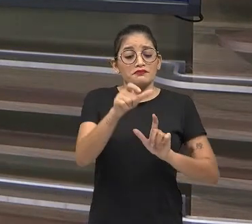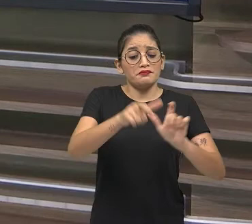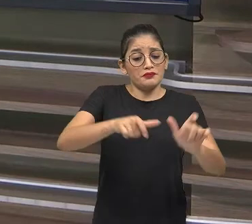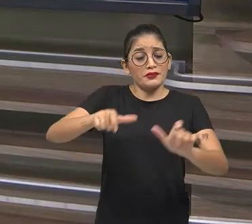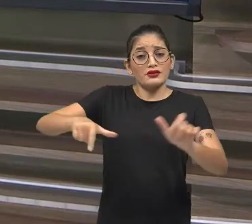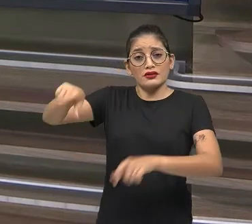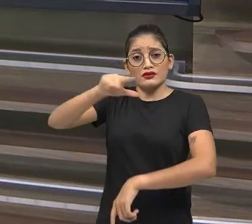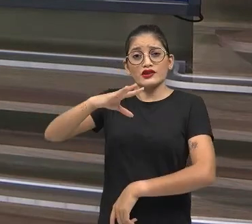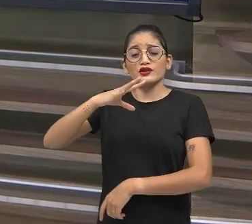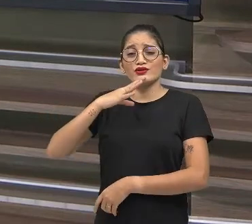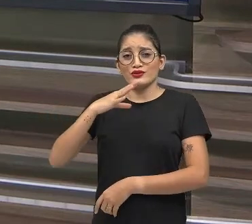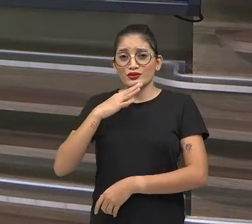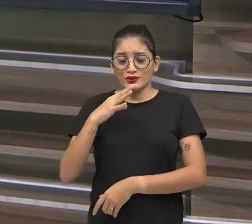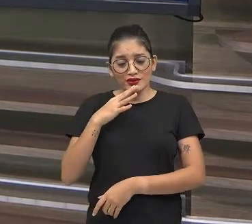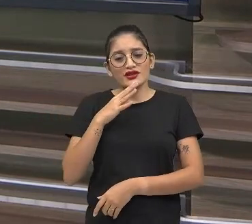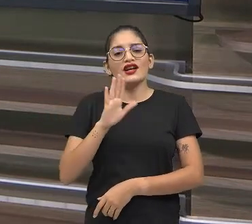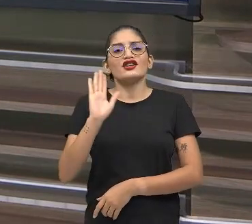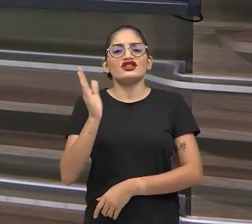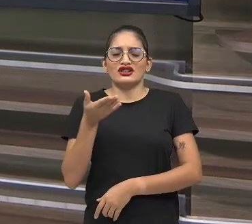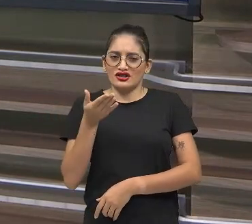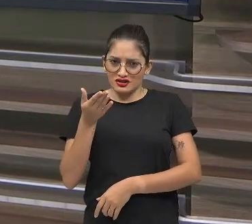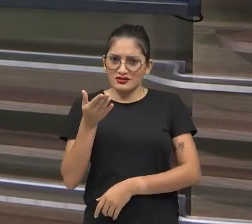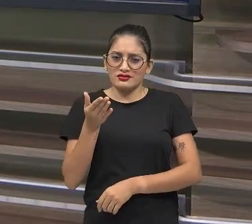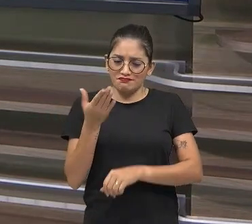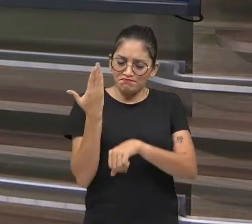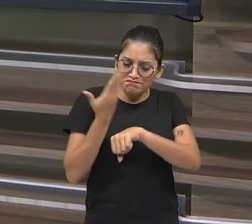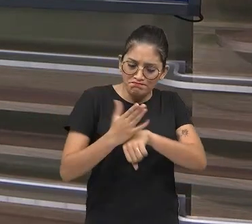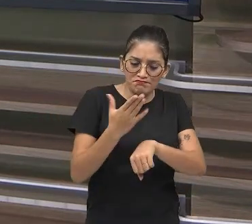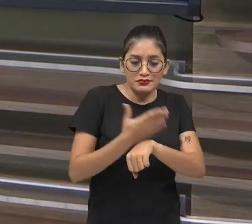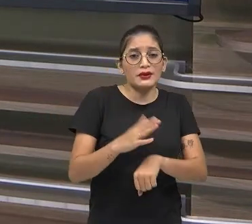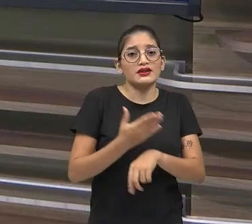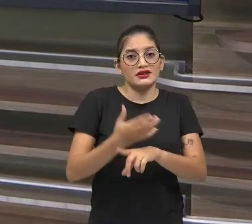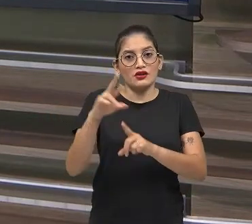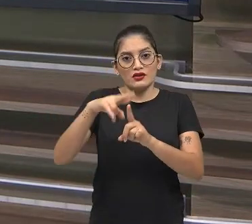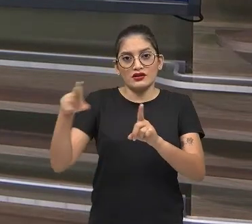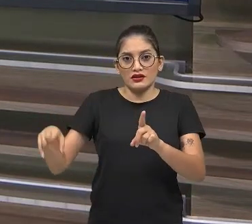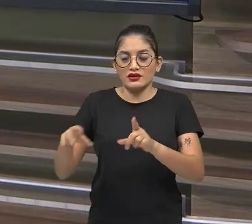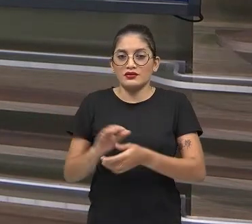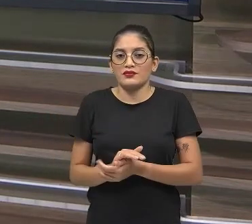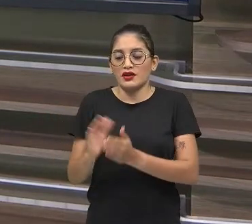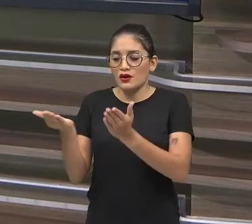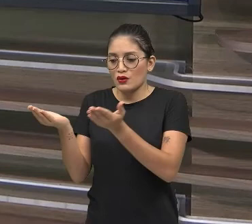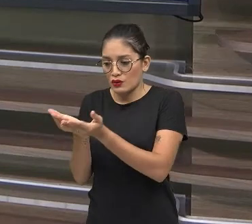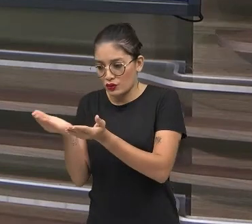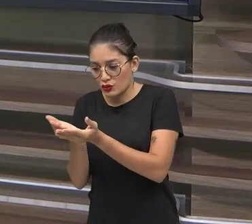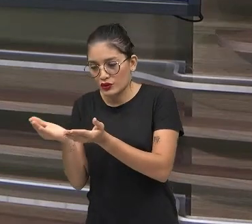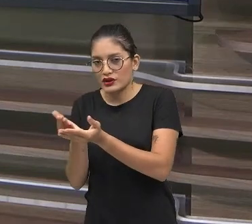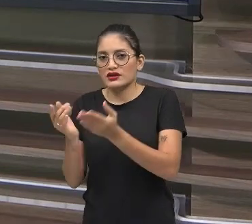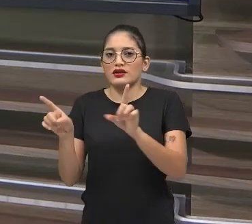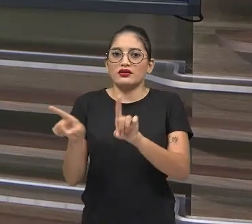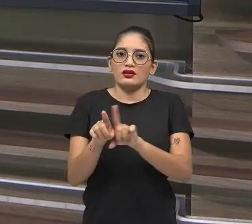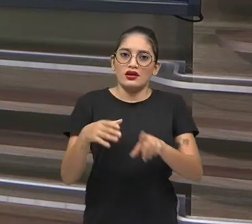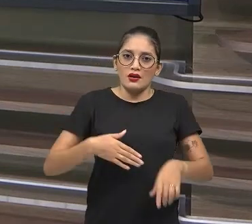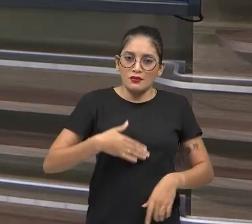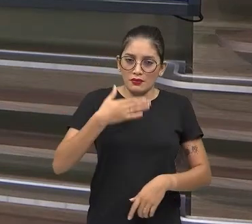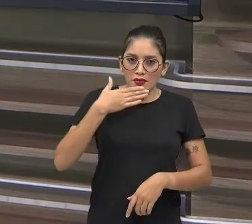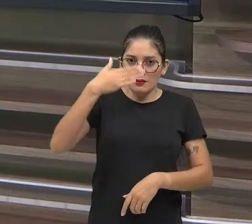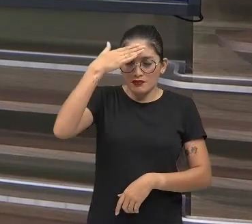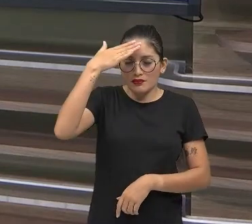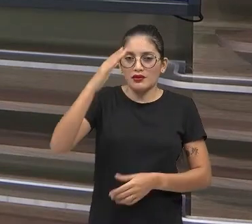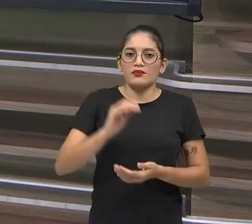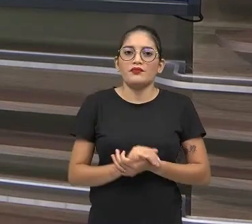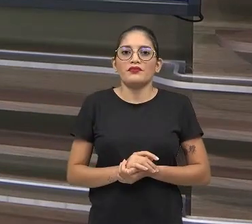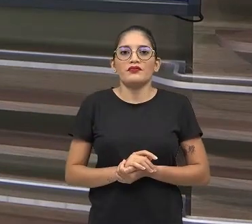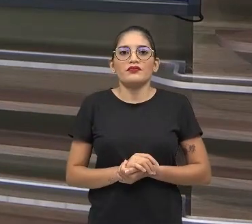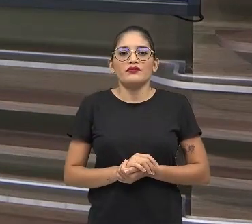vocês conheceram que praticam essas religiões, o cristianismo, o islamismo e